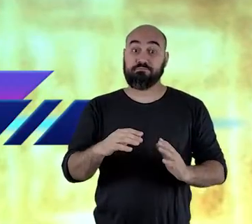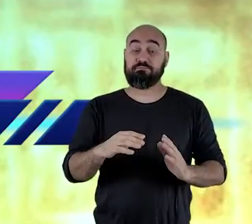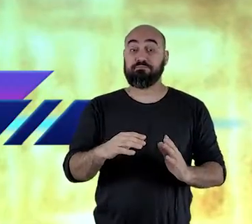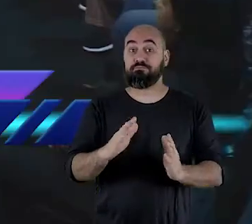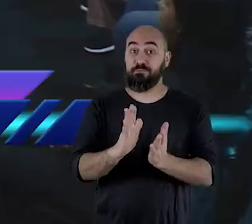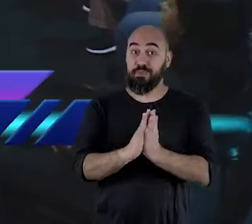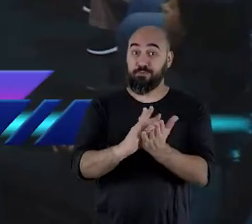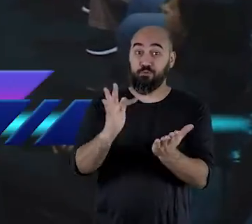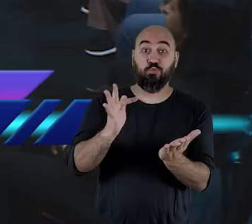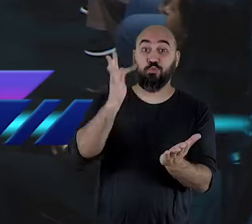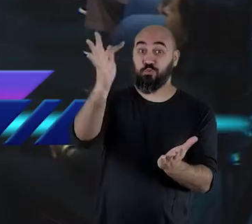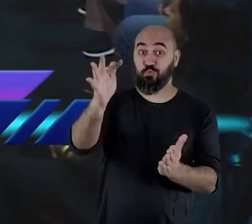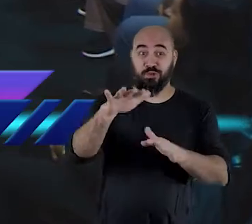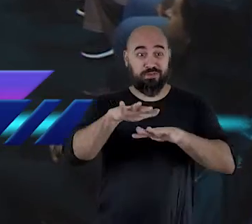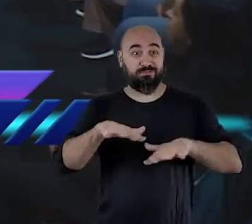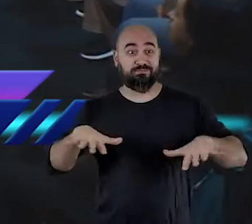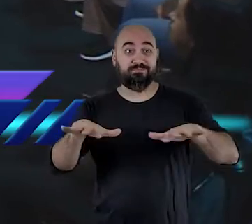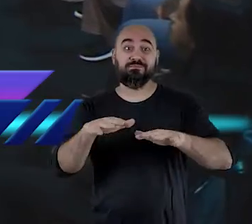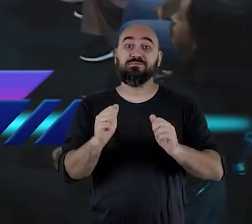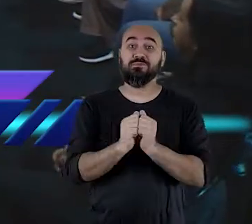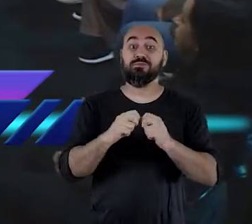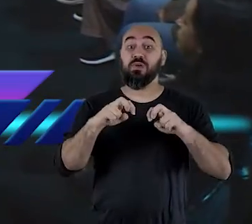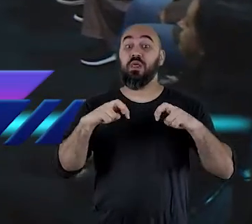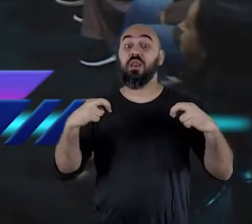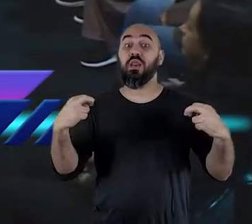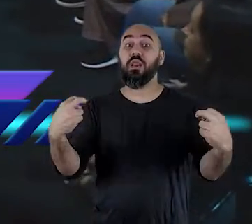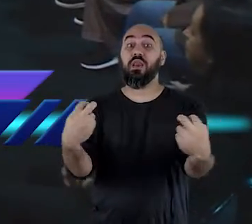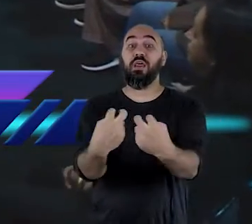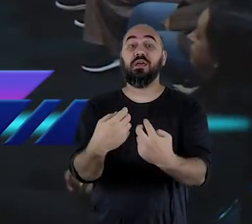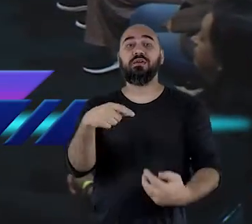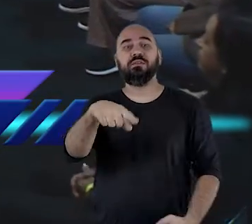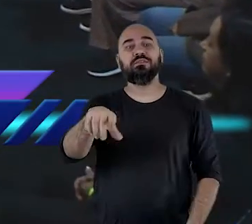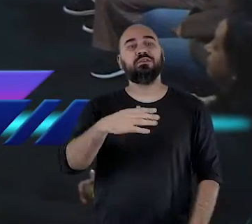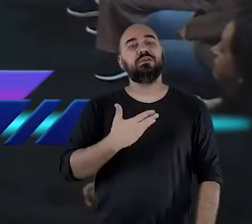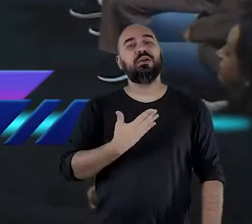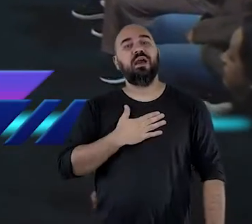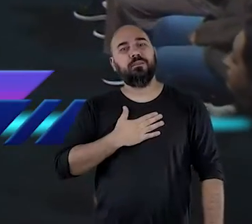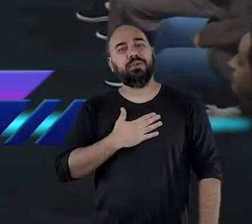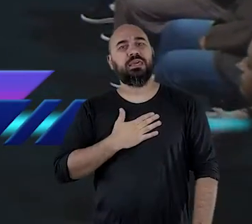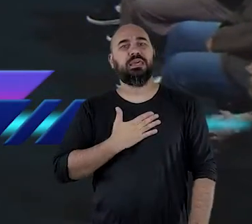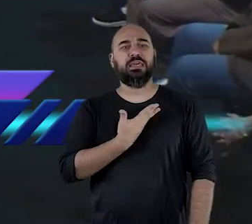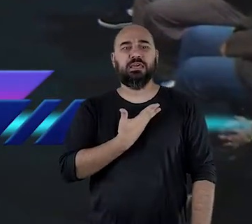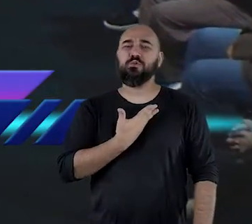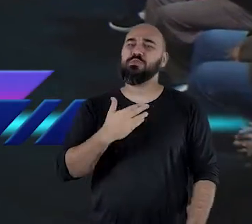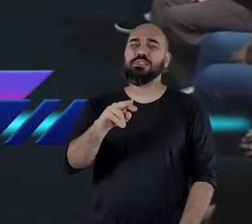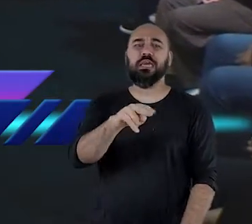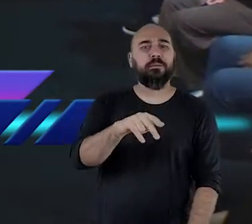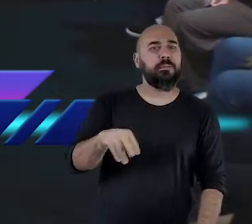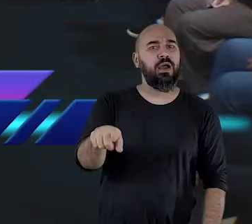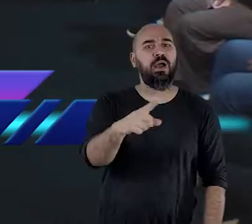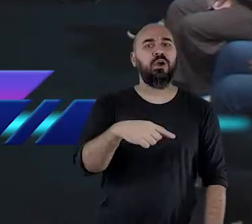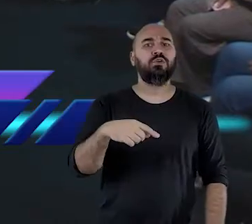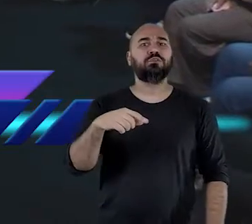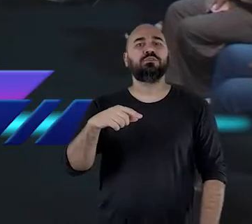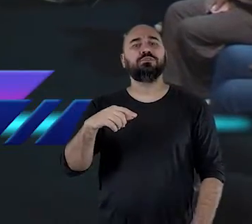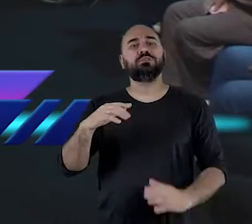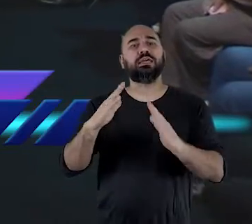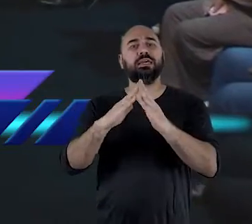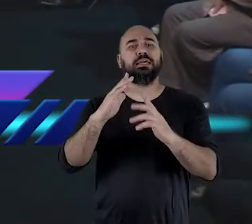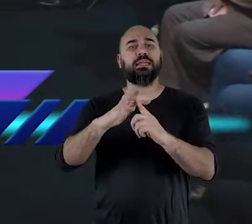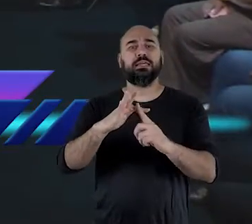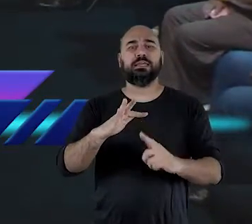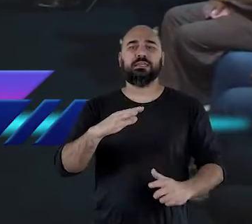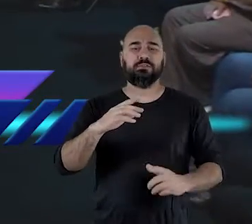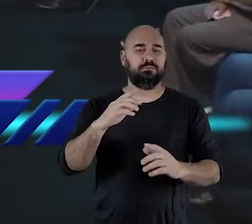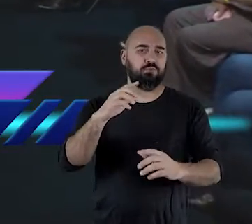Futuro, eu tenho os nossos irmãos e irmãs lá de Tatuí, da Igreja das Mangueiras. É uma alegria recebê-los aqui para serem